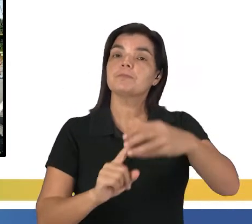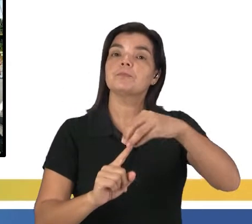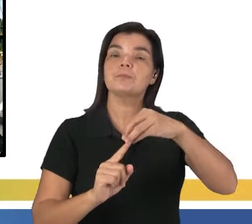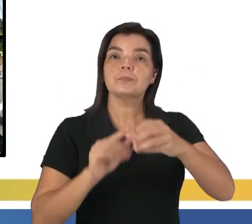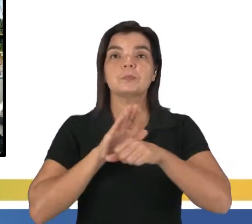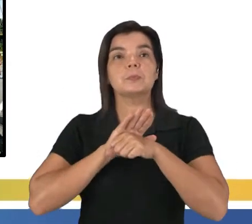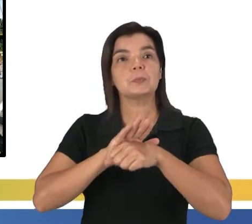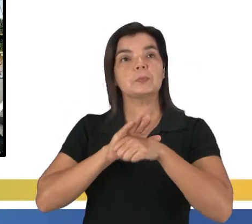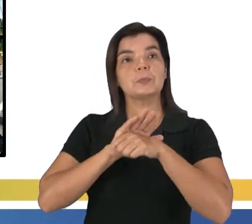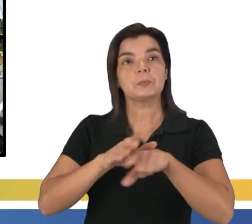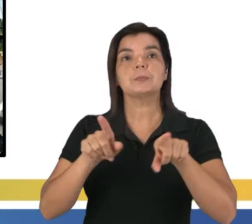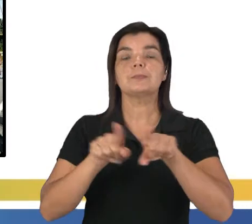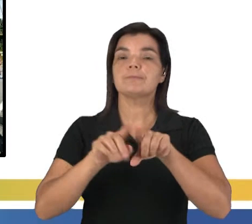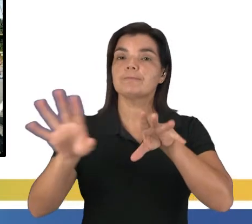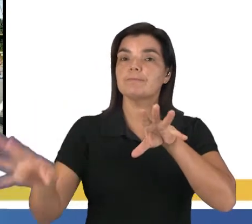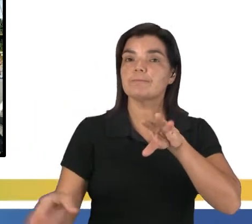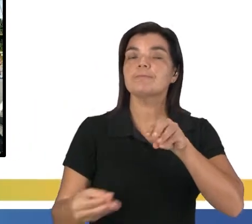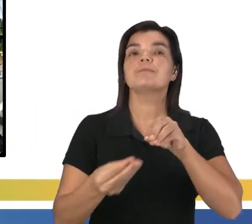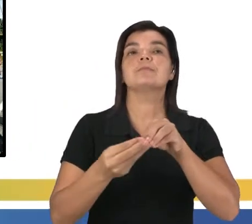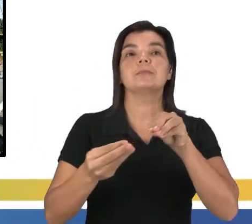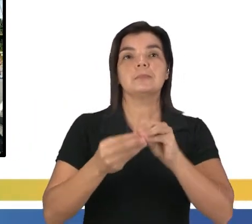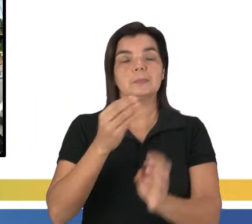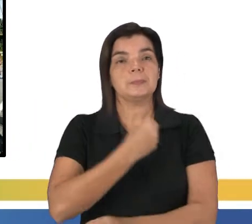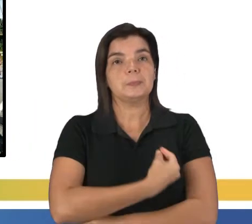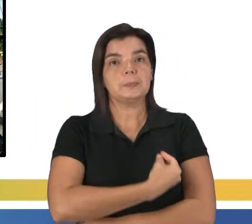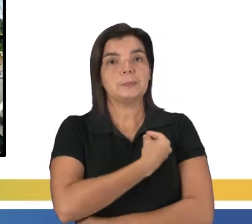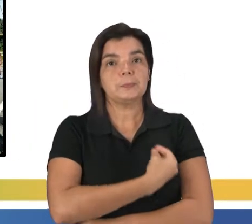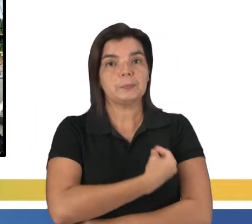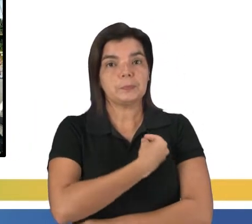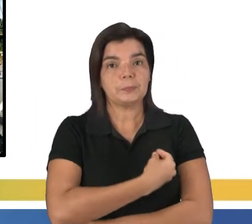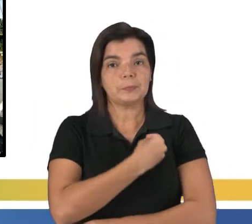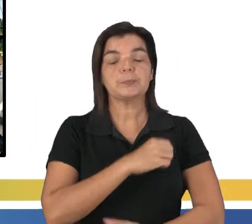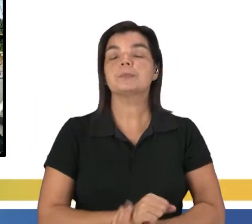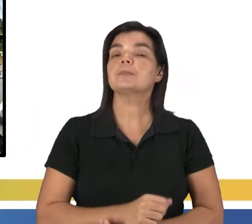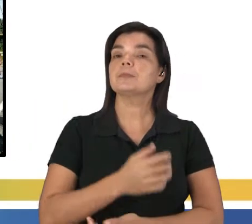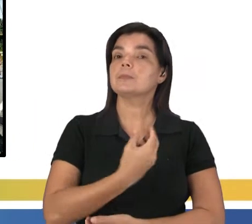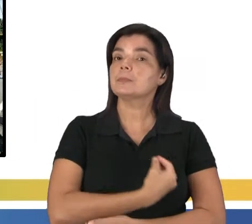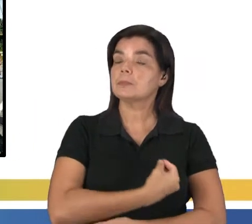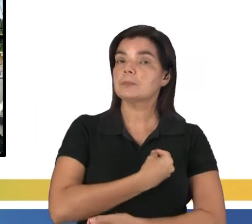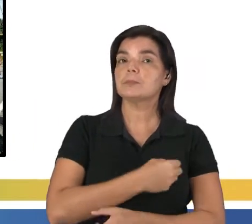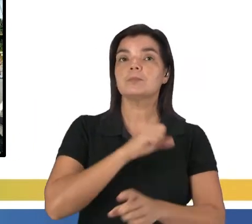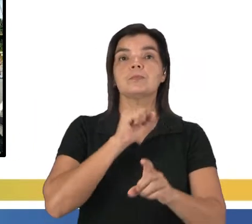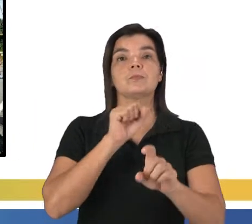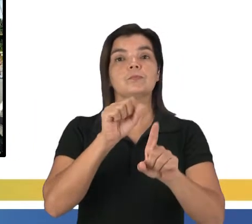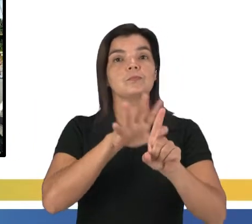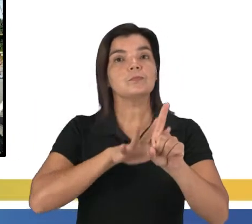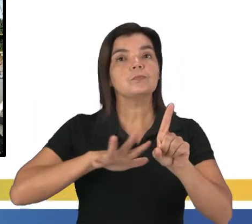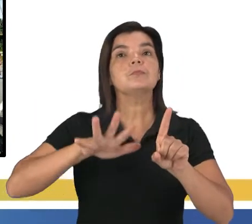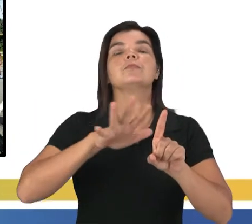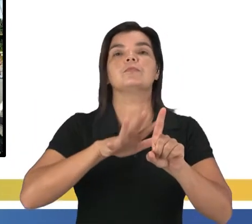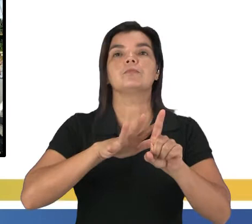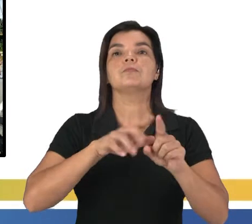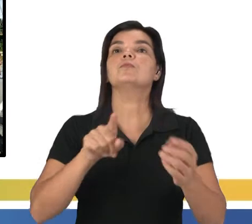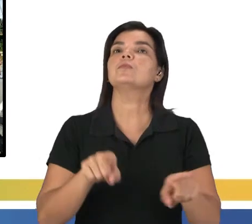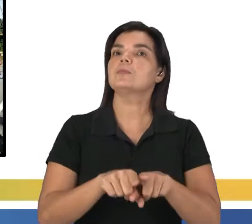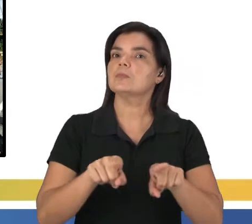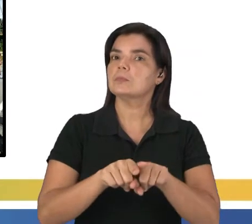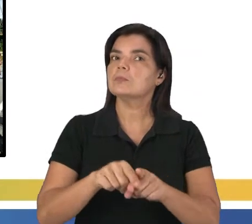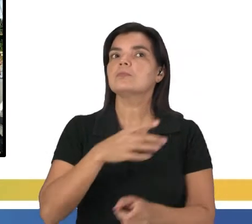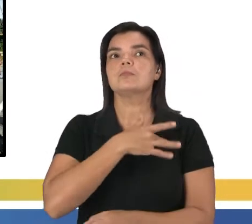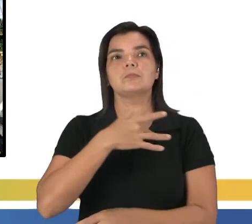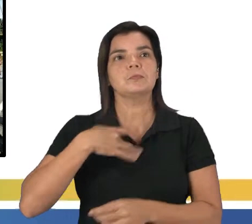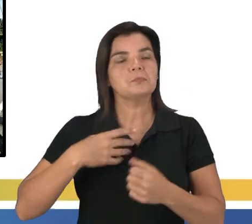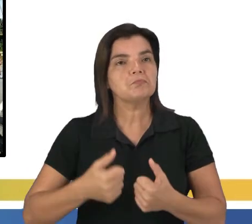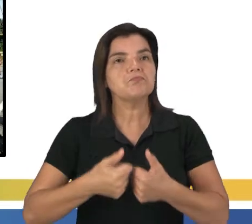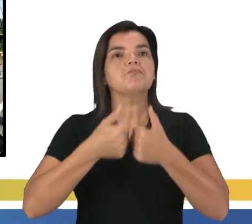praticadas com a finalidade de contribuir para a integração dos participantes na plenitude da vida social, na